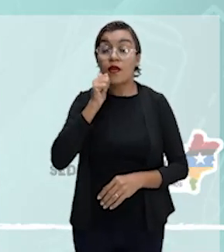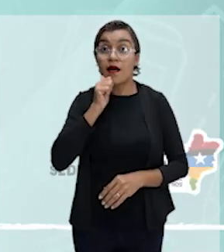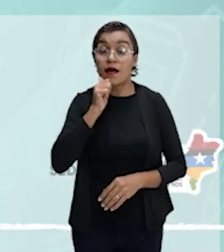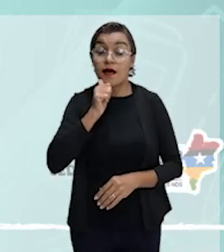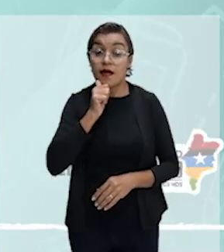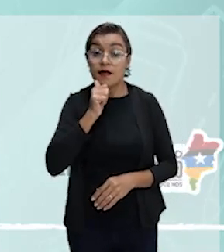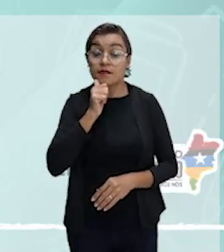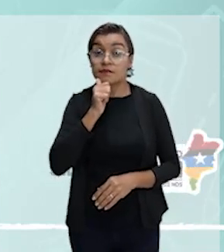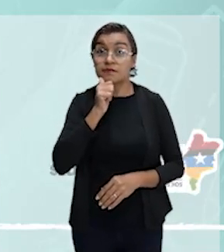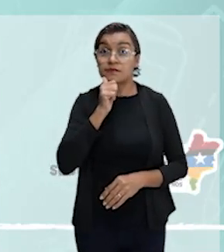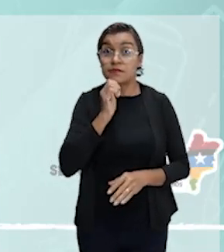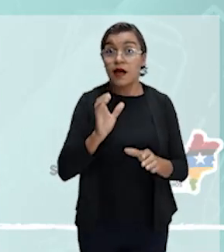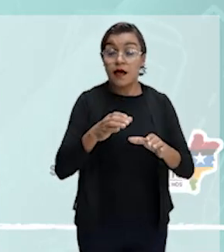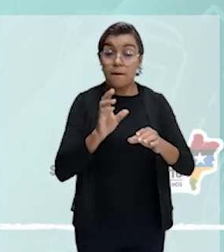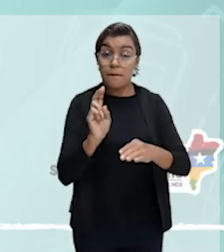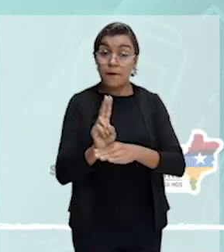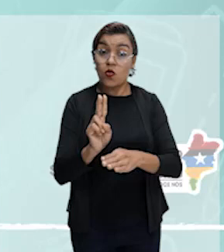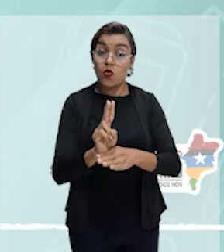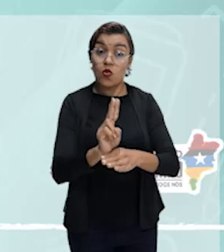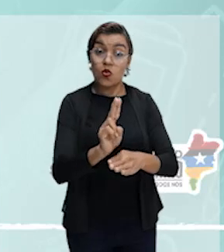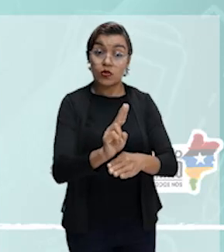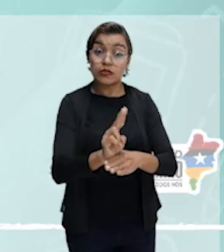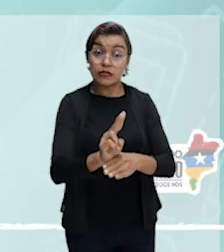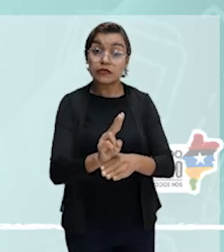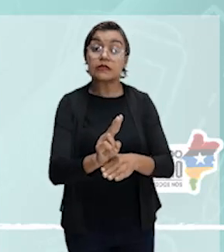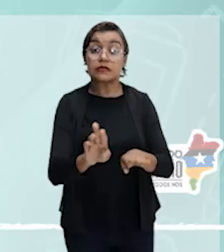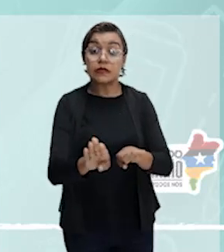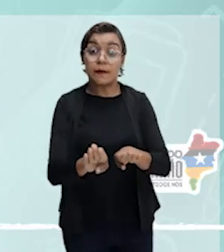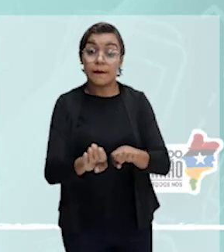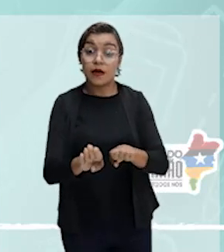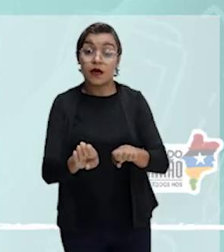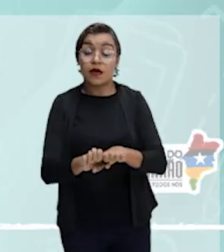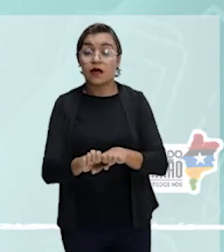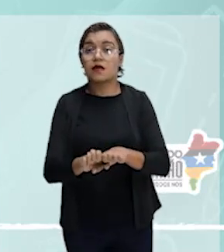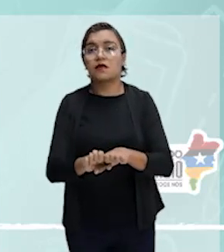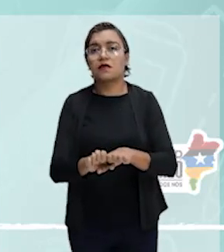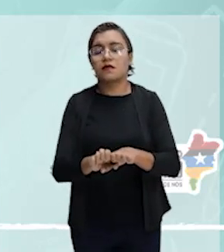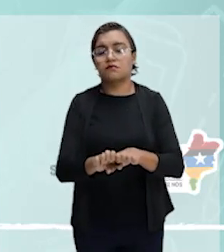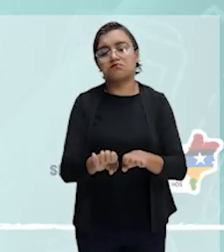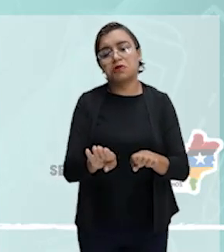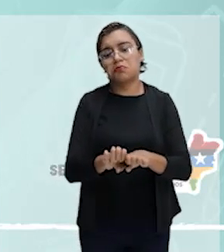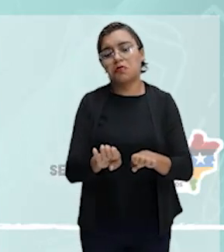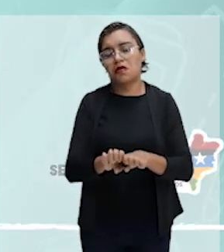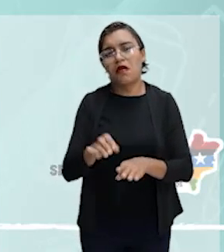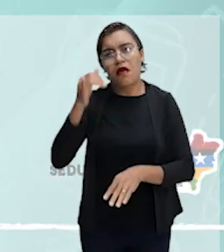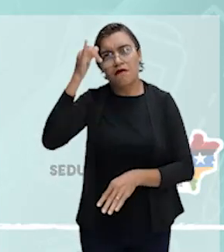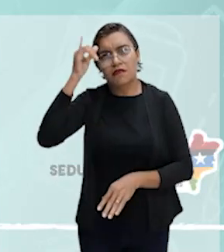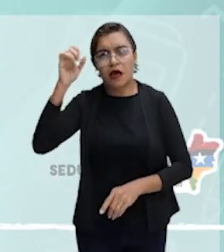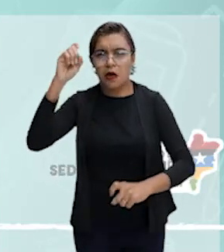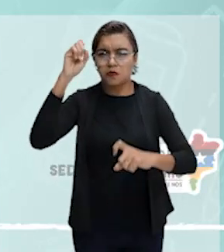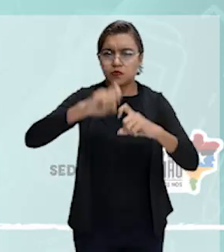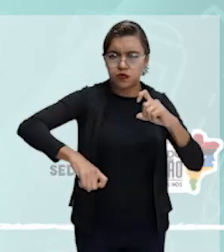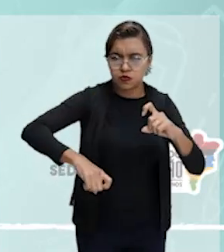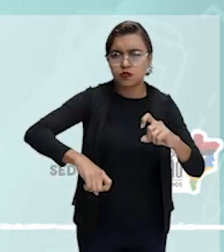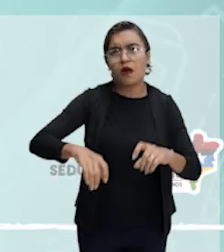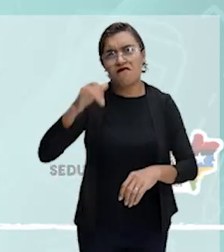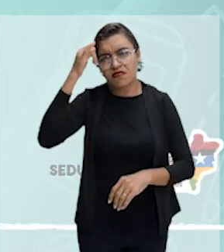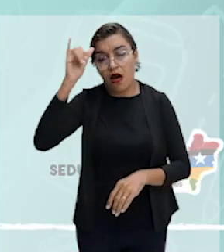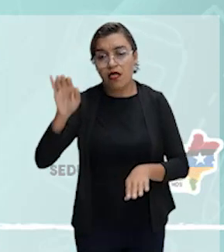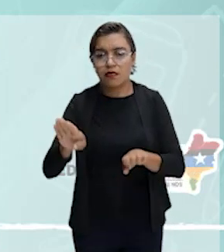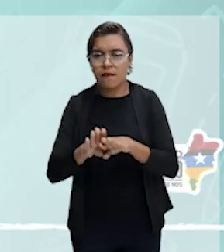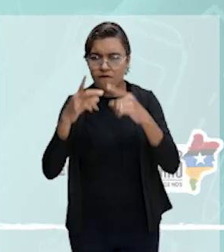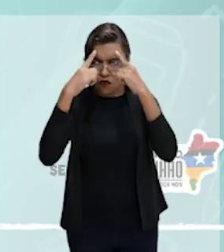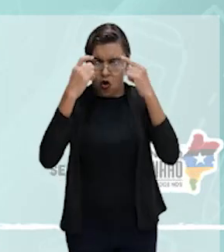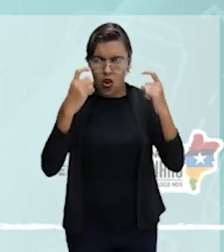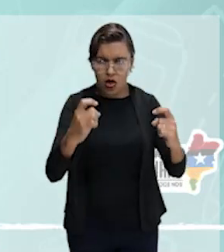pauta também que se constrói da segunda para a terceira onda. O assédio sexual e o estupro também, né? Pelos direitos trabalhistas, no